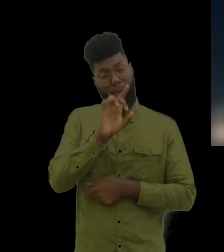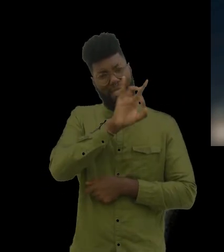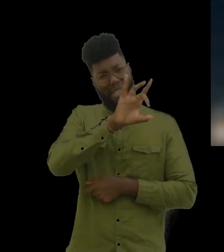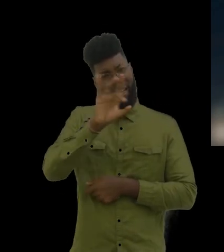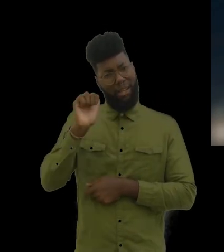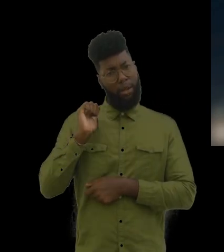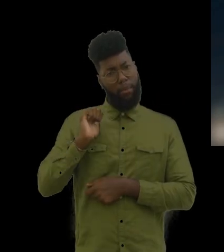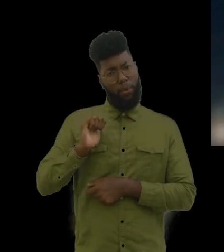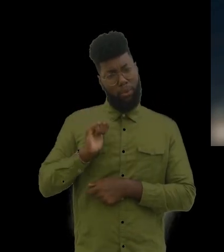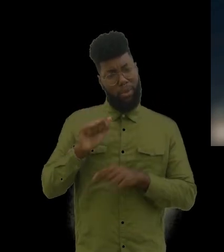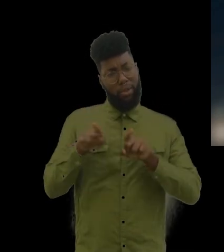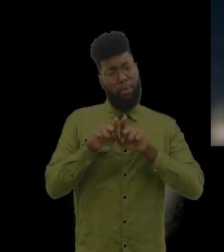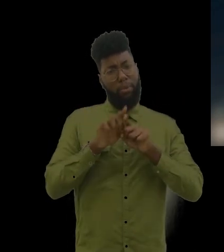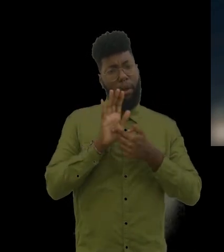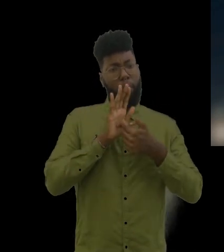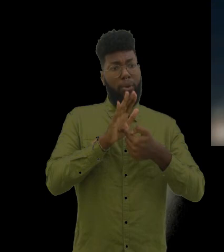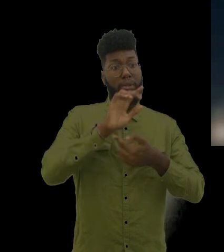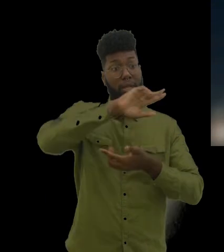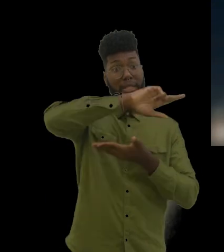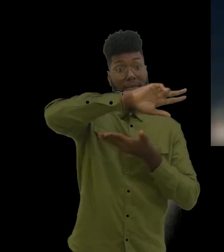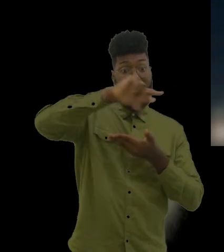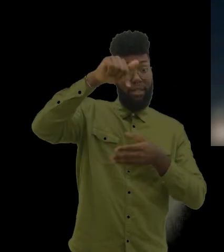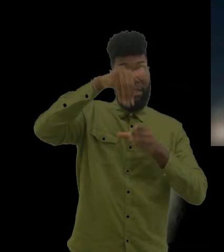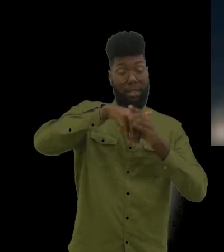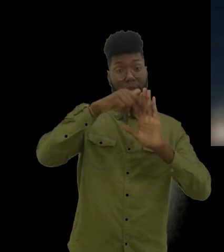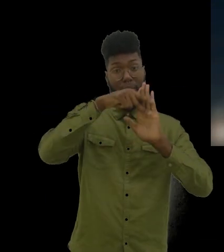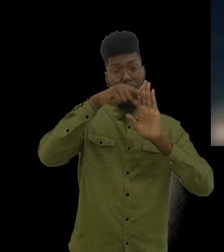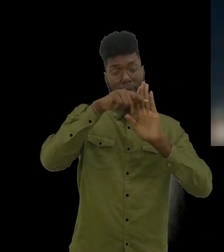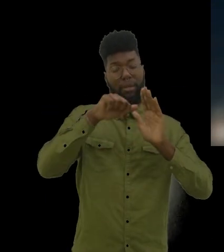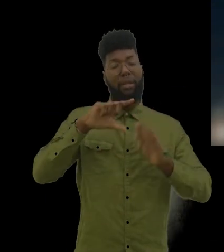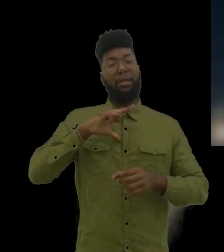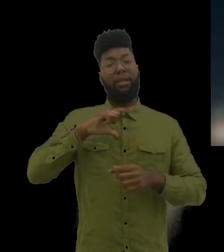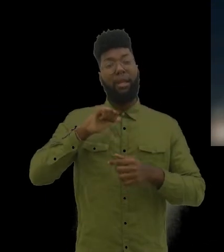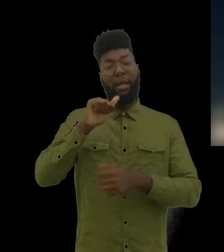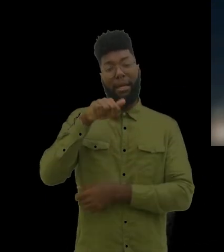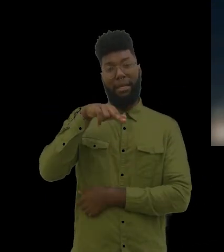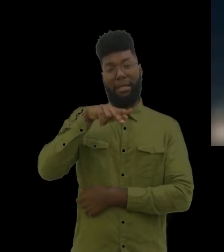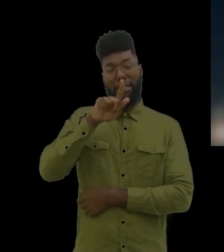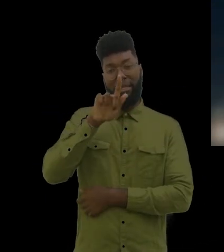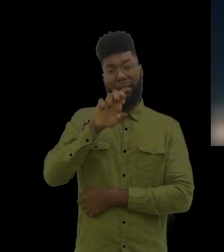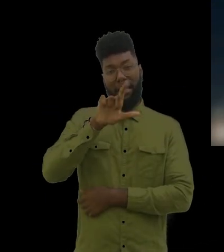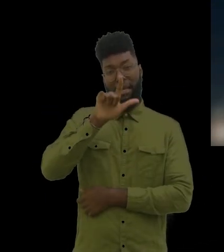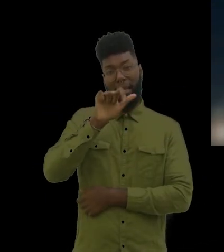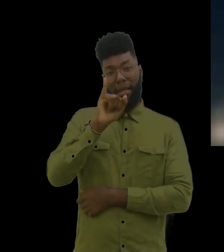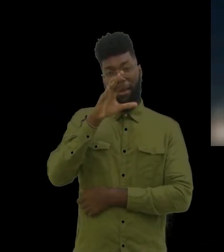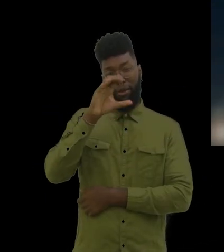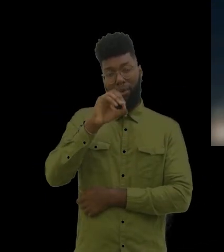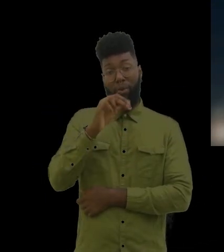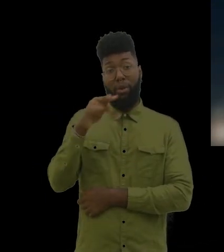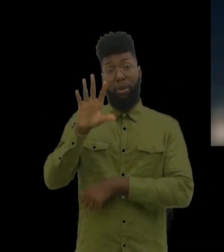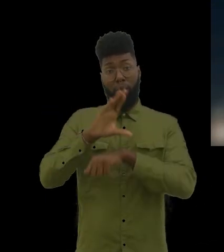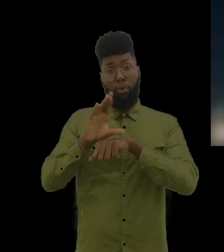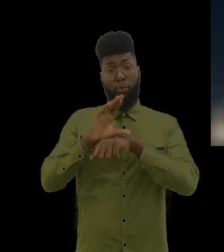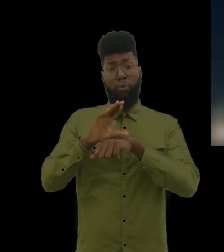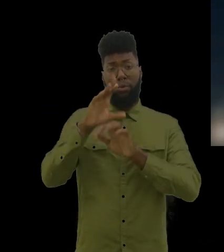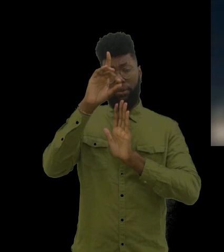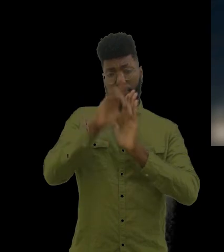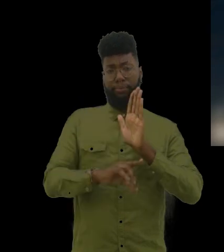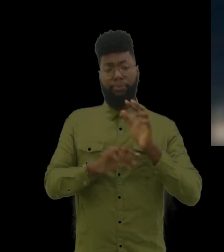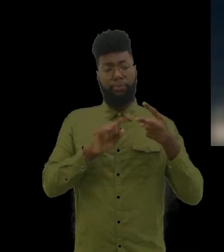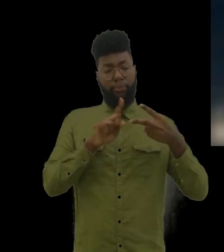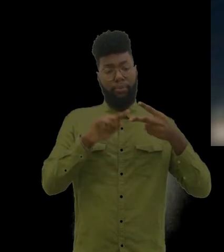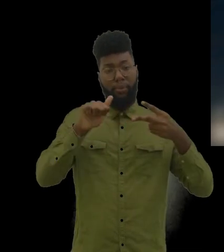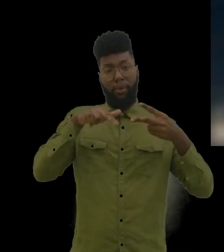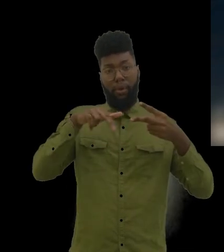temos como acadêmicos o Angélico, que é do curso de Direito, temos a Ana, do curso de Nutrição,